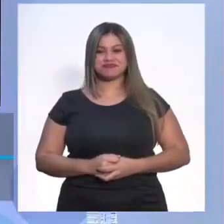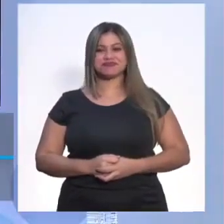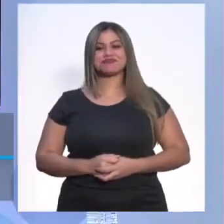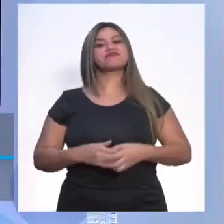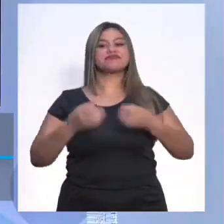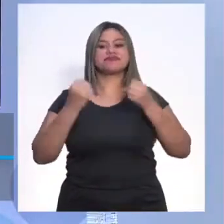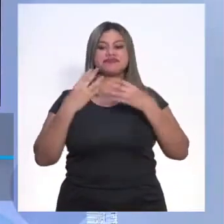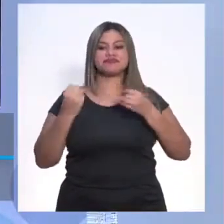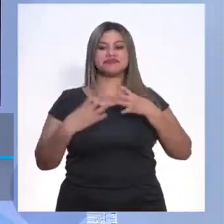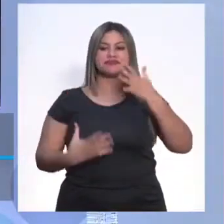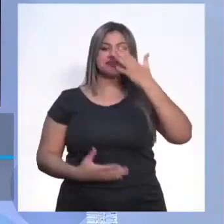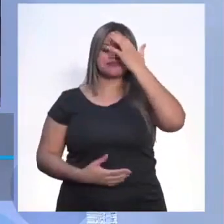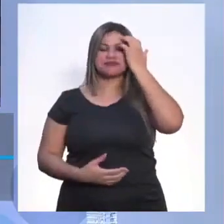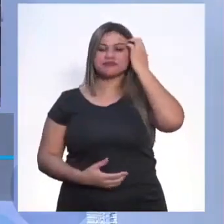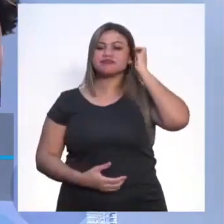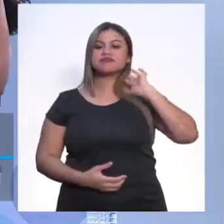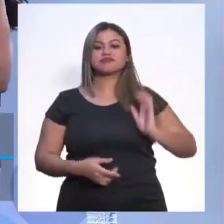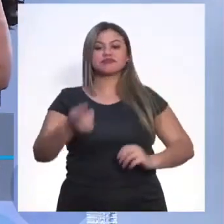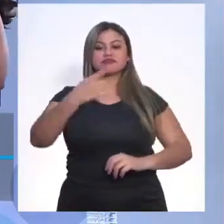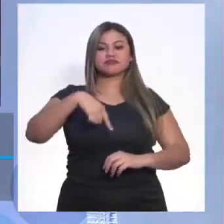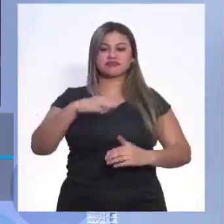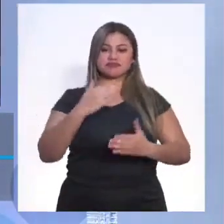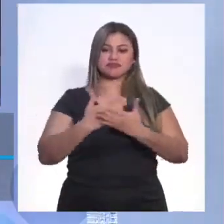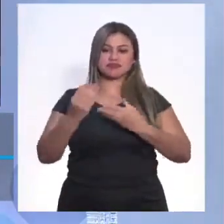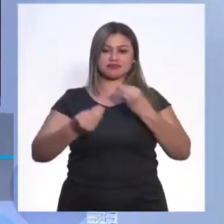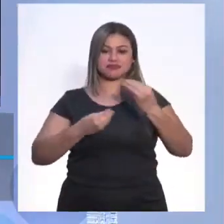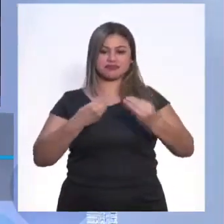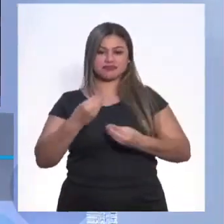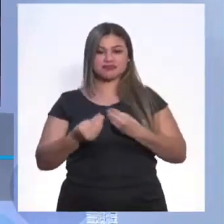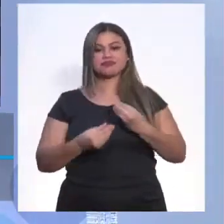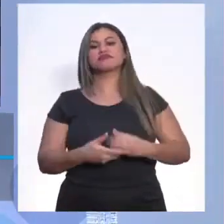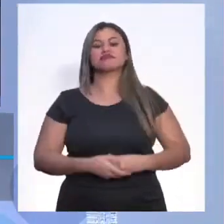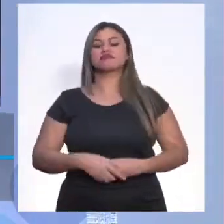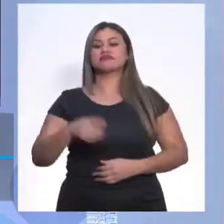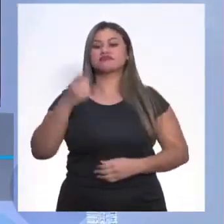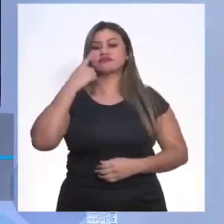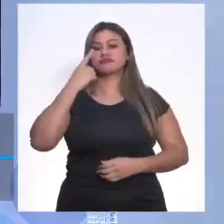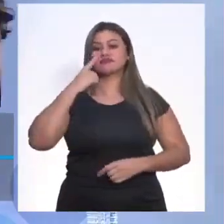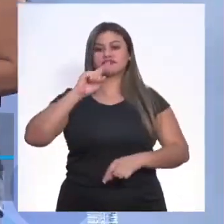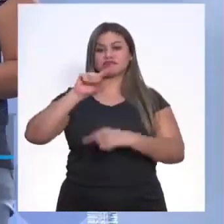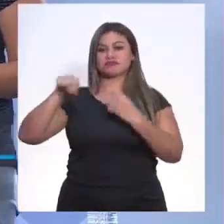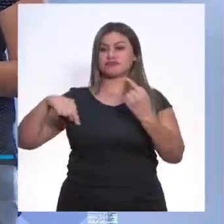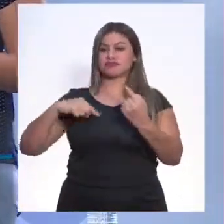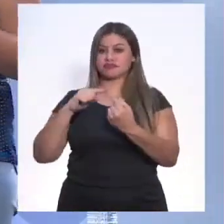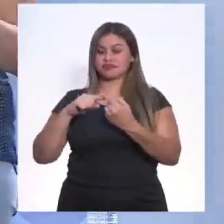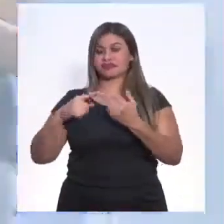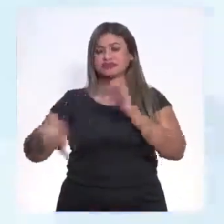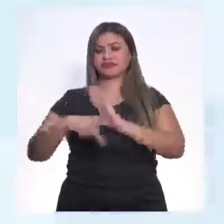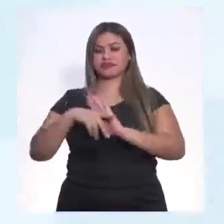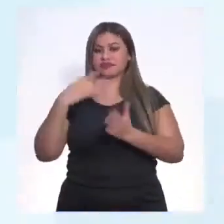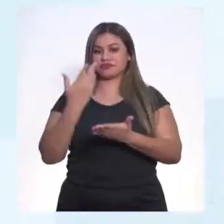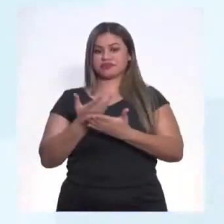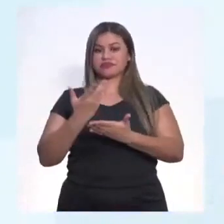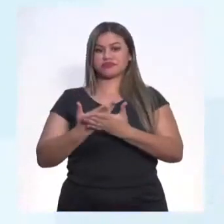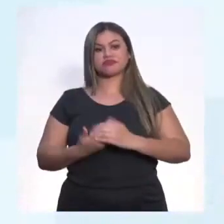Muito bem. Então, nós vamos começar hoje verificando os objetivos dessa aula, que na realidade